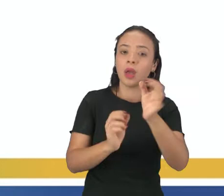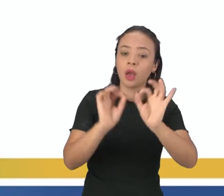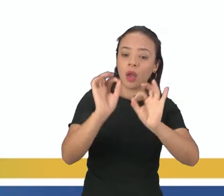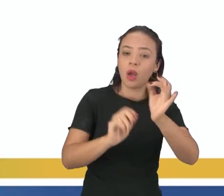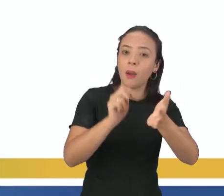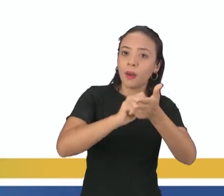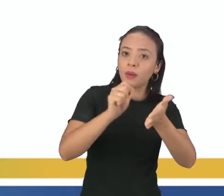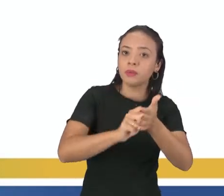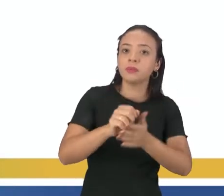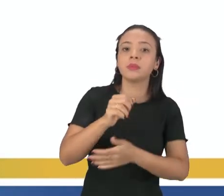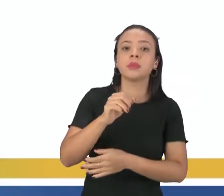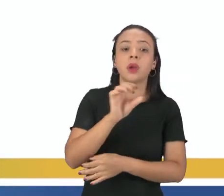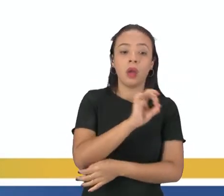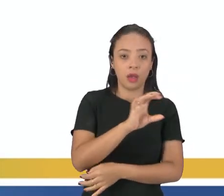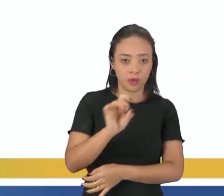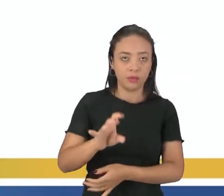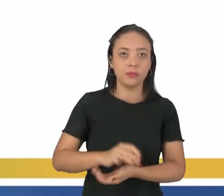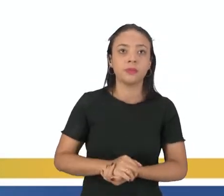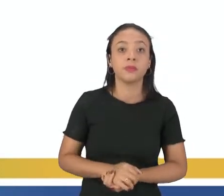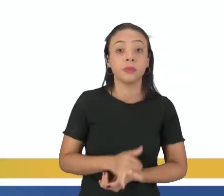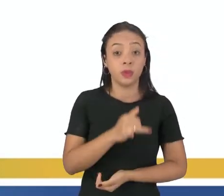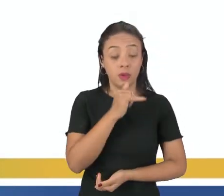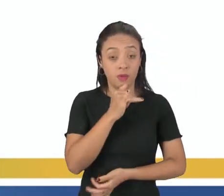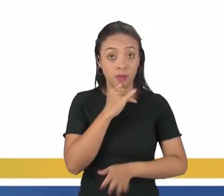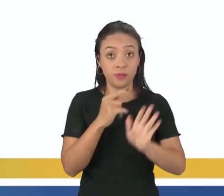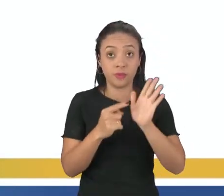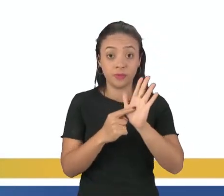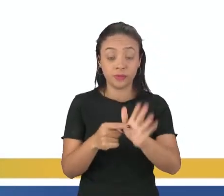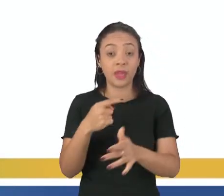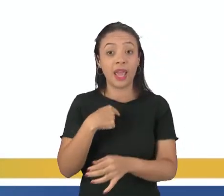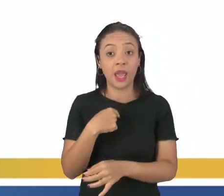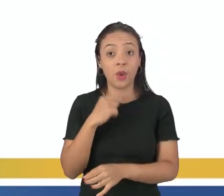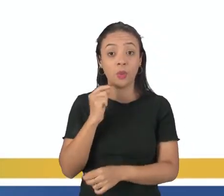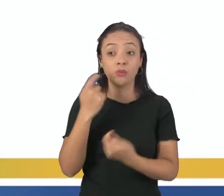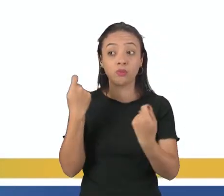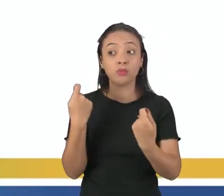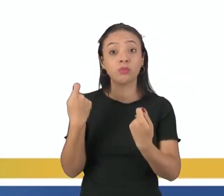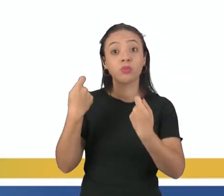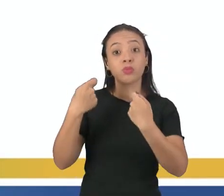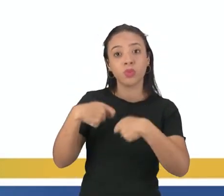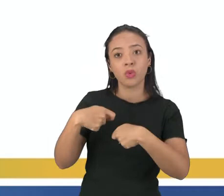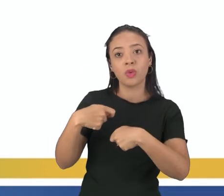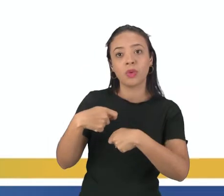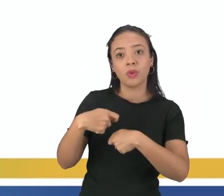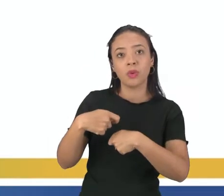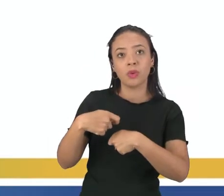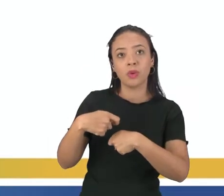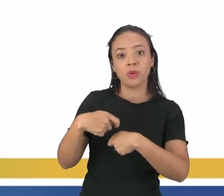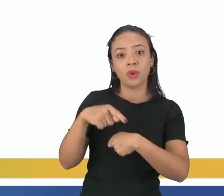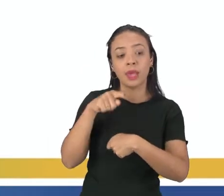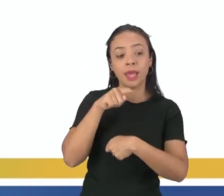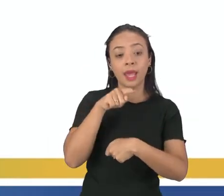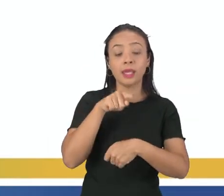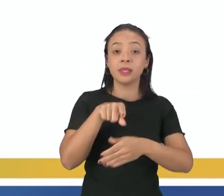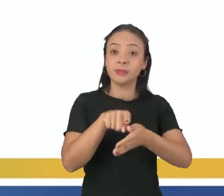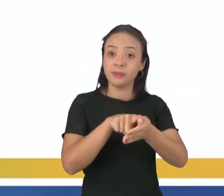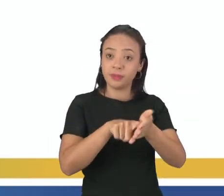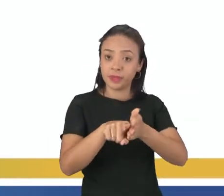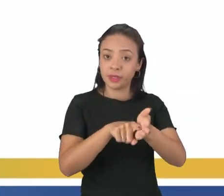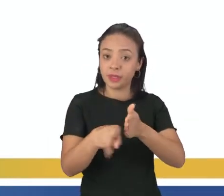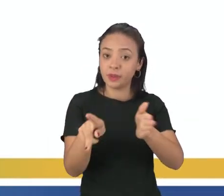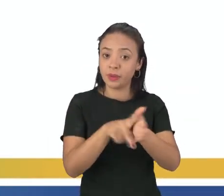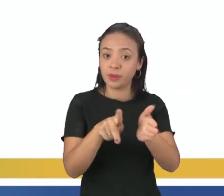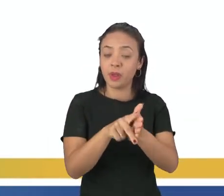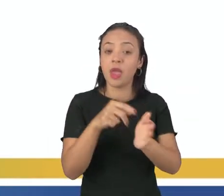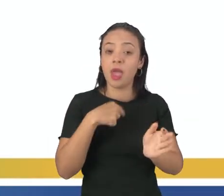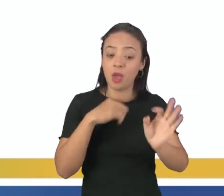resposta dele. Nesse caso aqui, eu estou supondo que quando eu estou fazendo que essa pesquisa em específico, eu